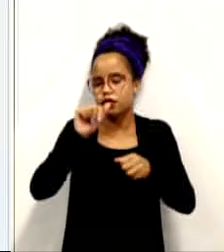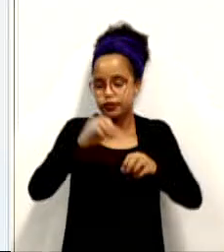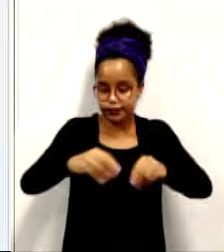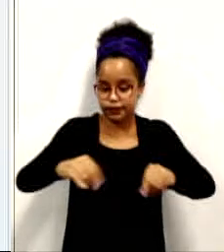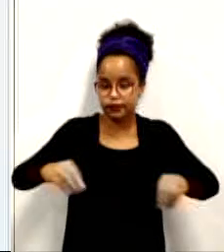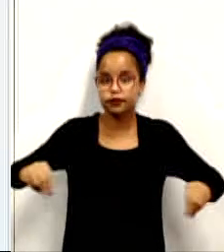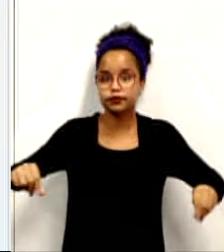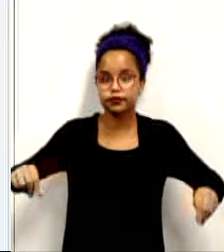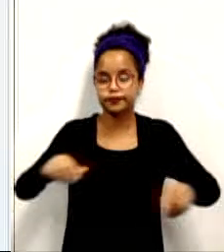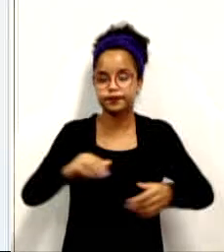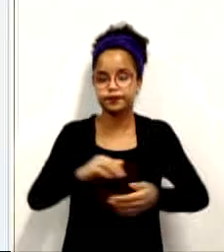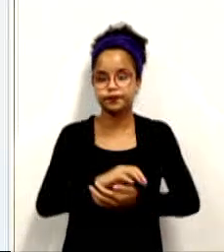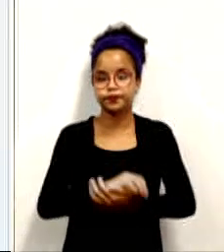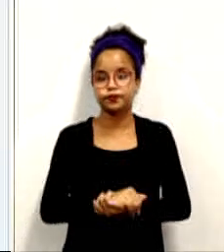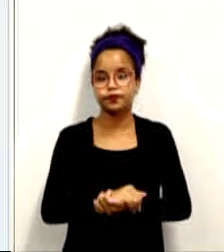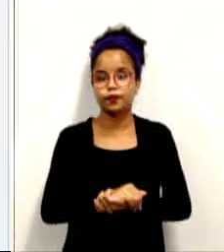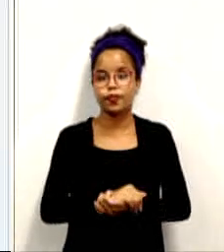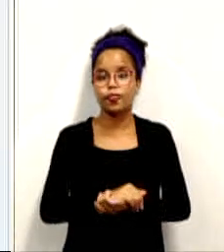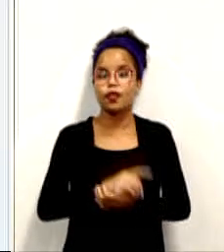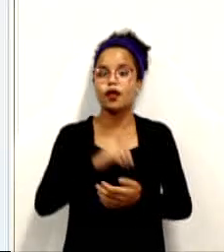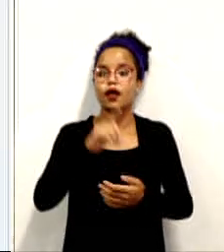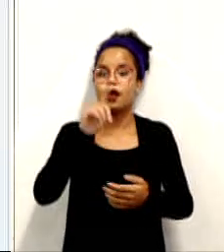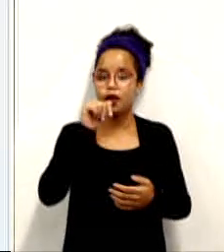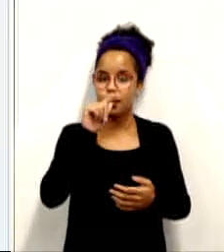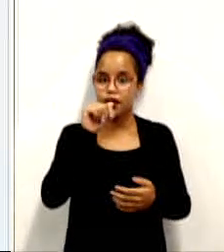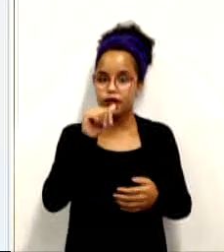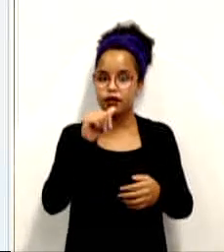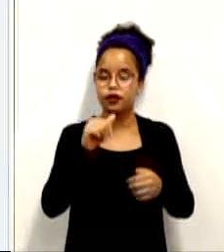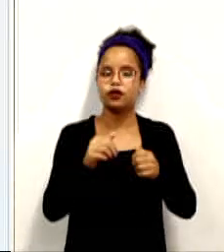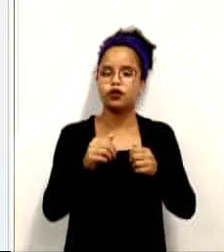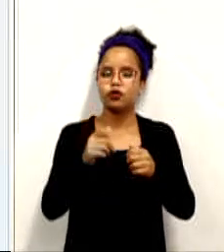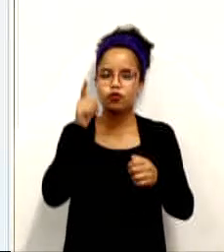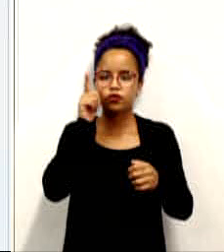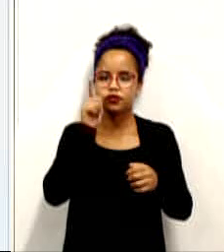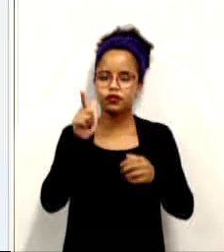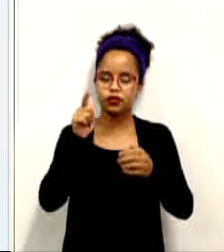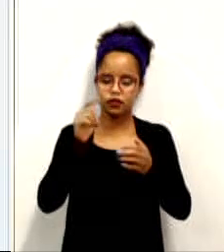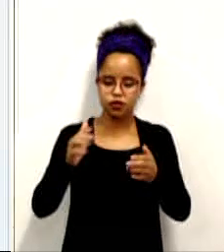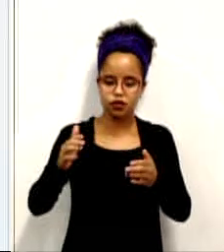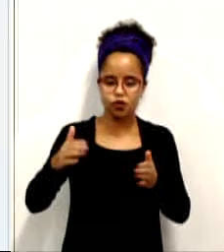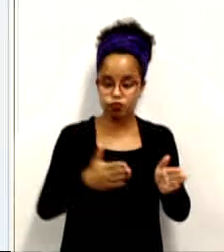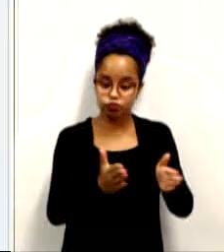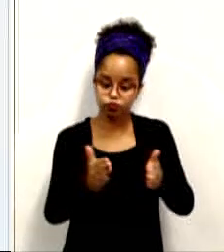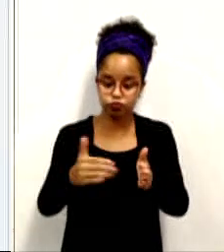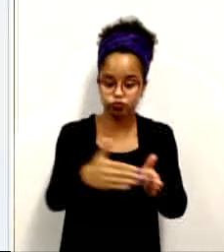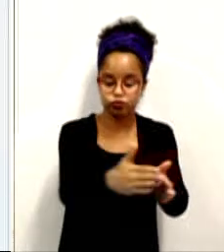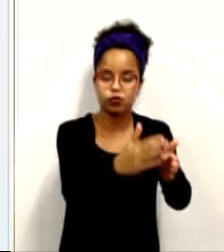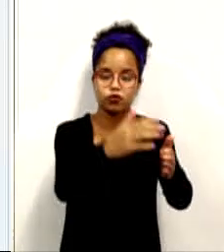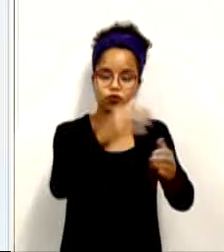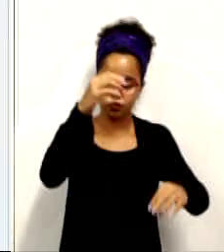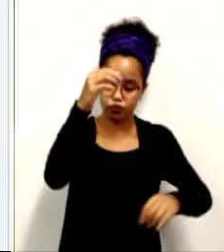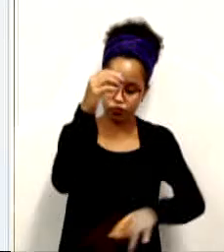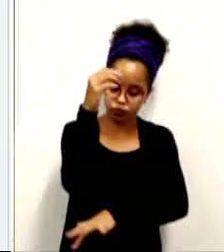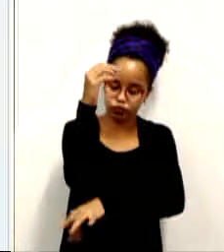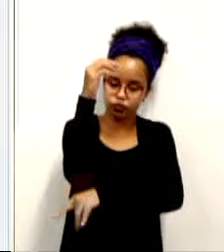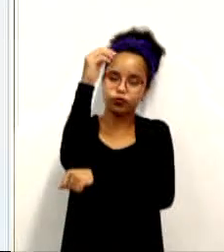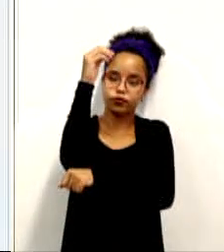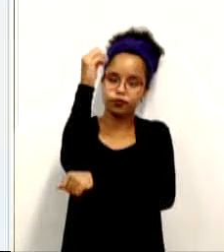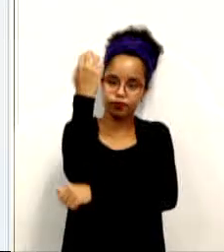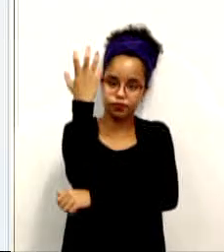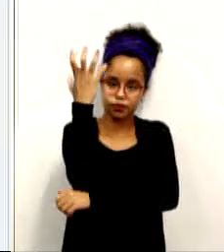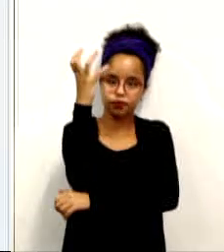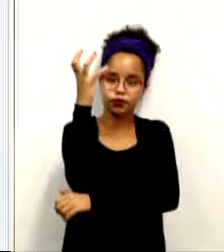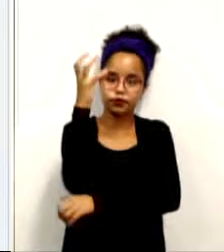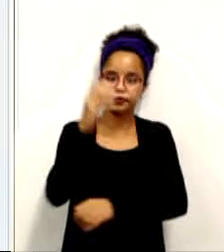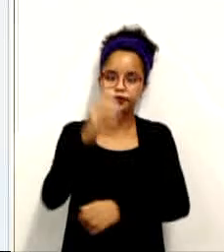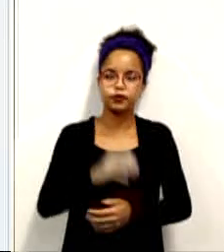terra, né? E a água é uma excelente condutora de nutrientes para a planta. Por isso que a água é tão importante, não só para as plantas,